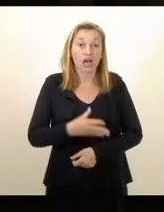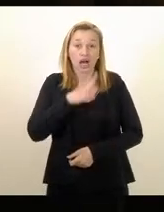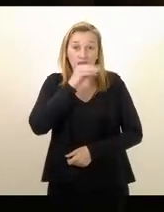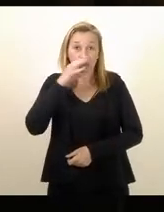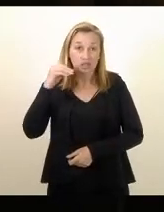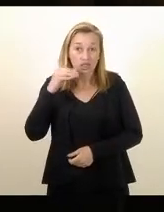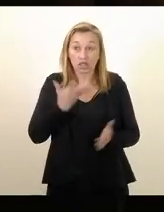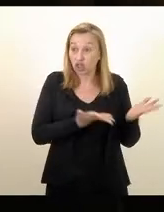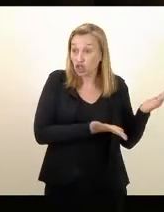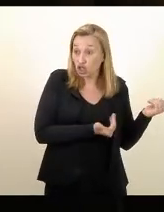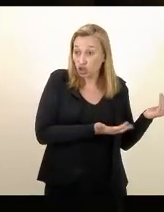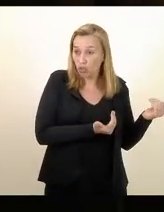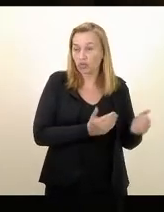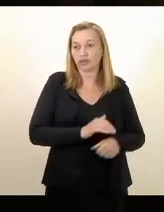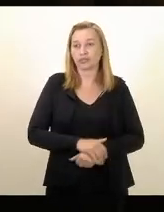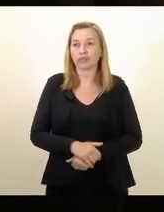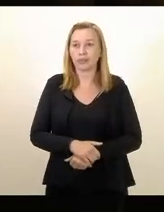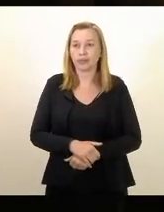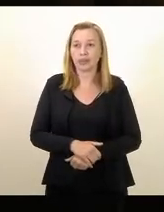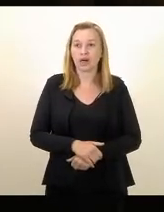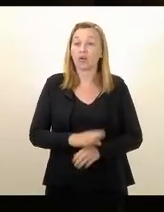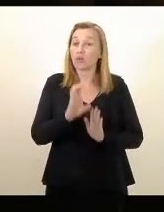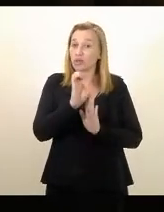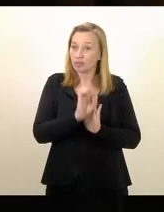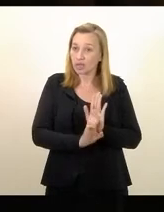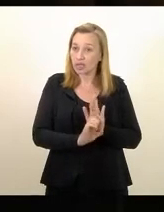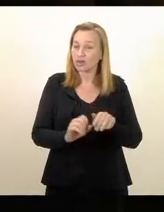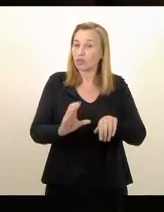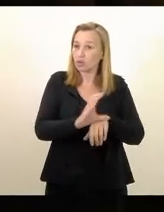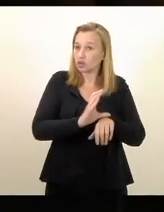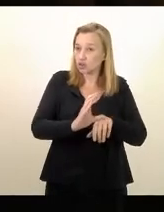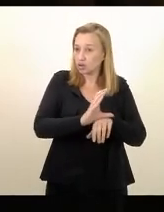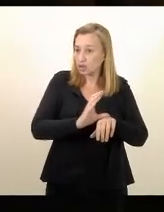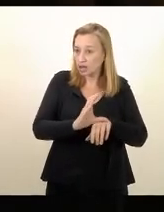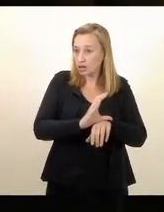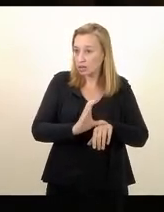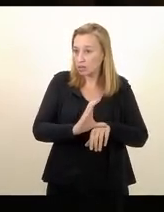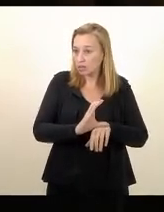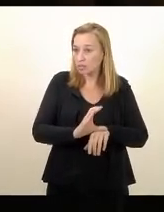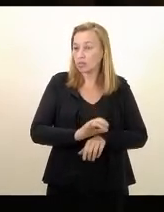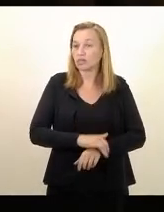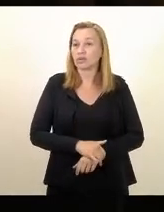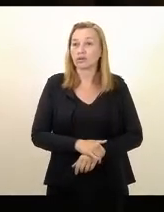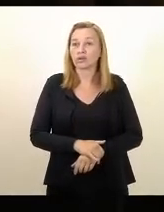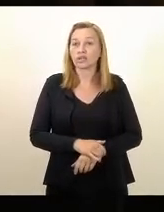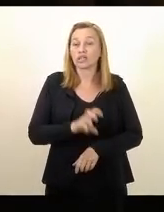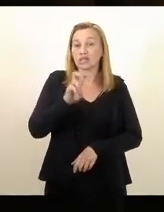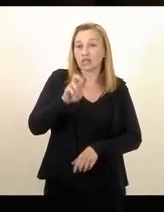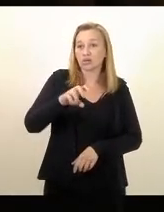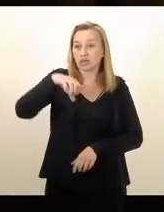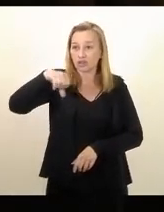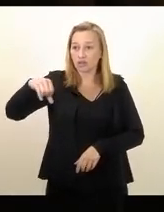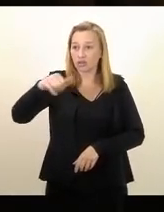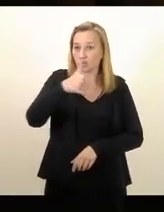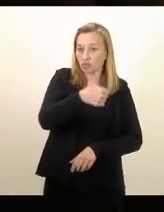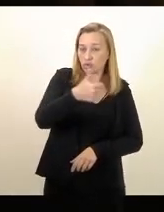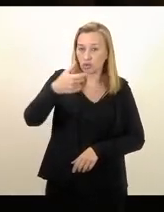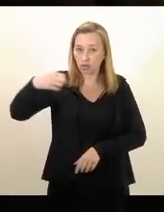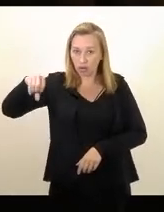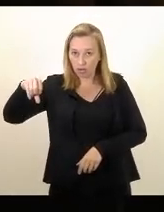isso remonta a uma emenda constitucional recentíssima de 59 de 2009